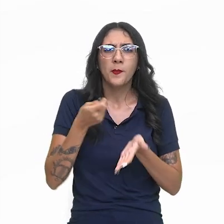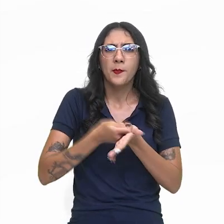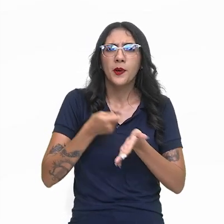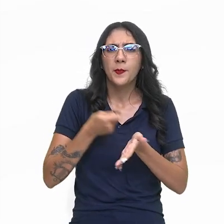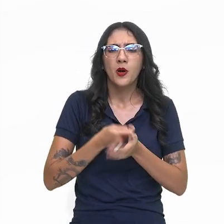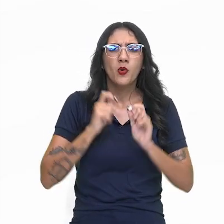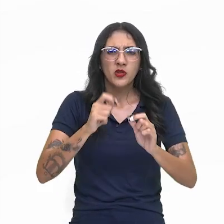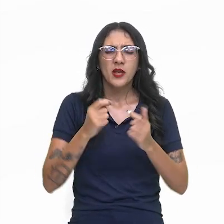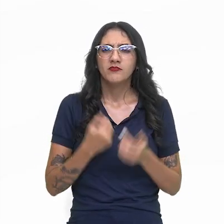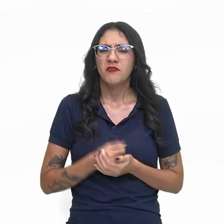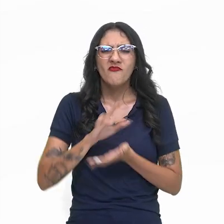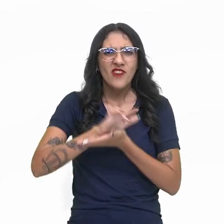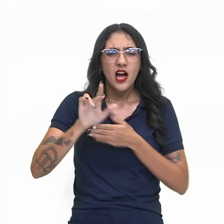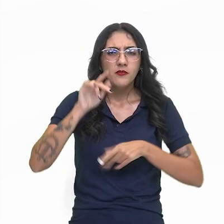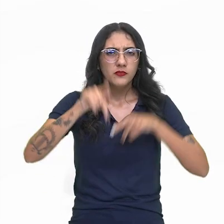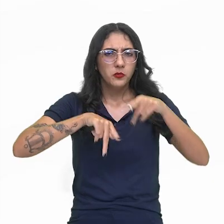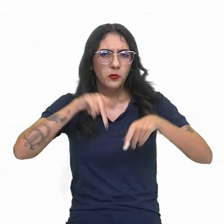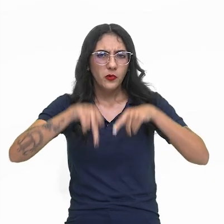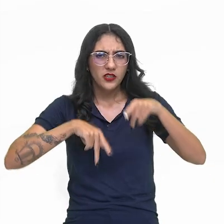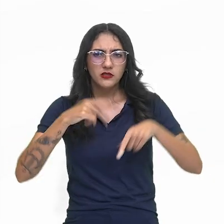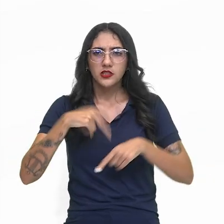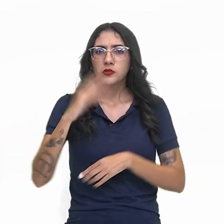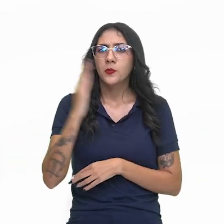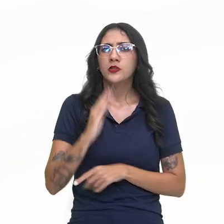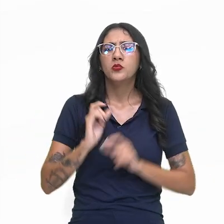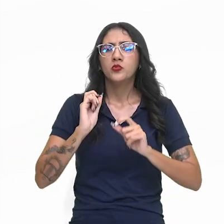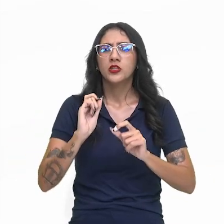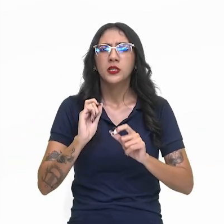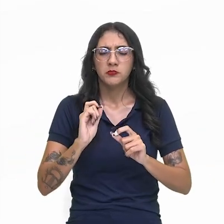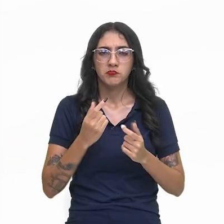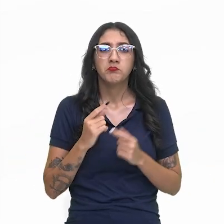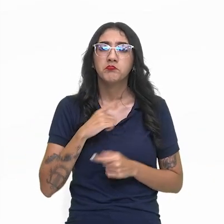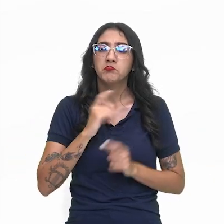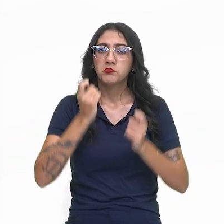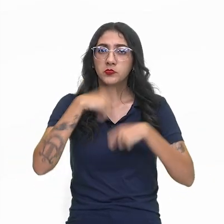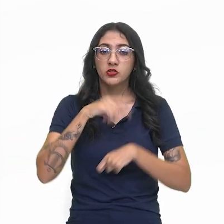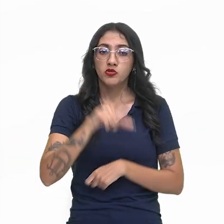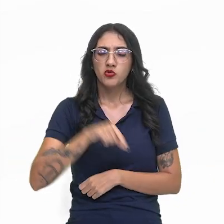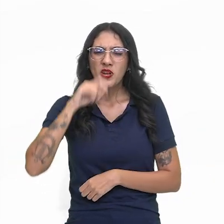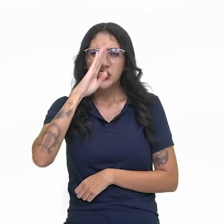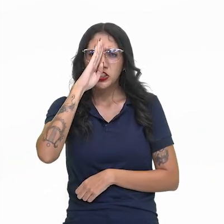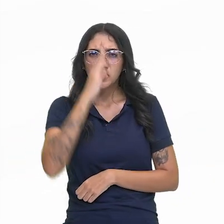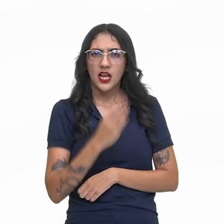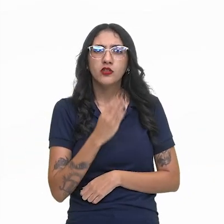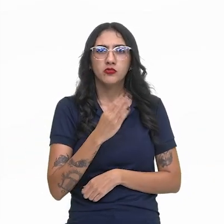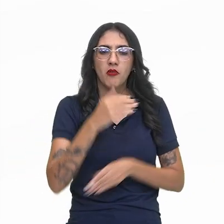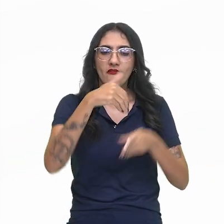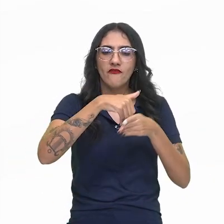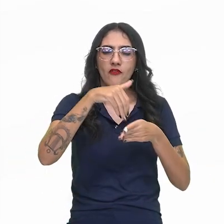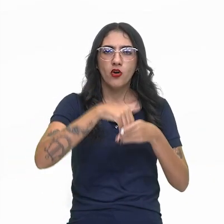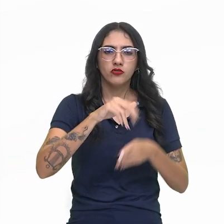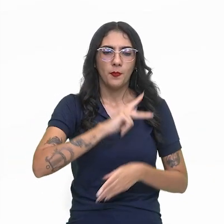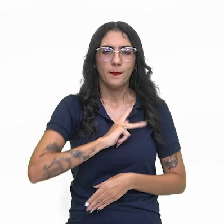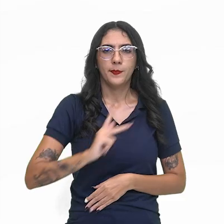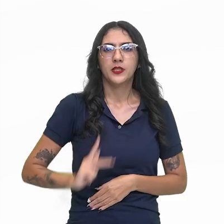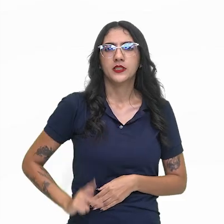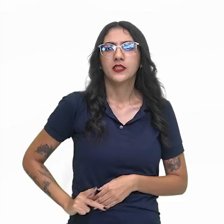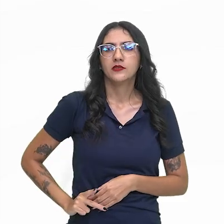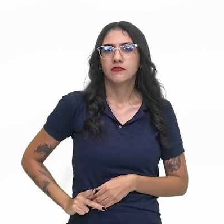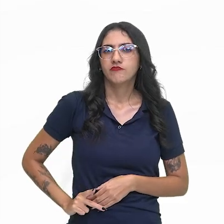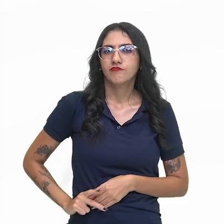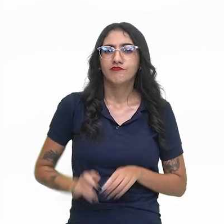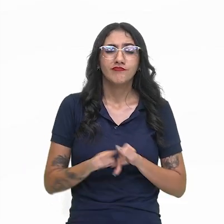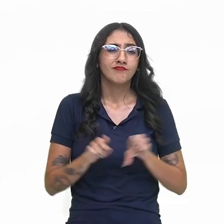Mobilizando milhões de brasileiros em prol da eleição direta para presidente. Embora não